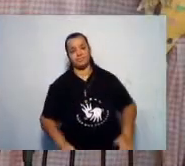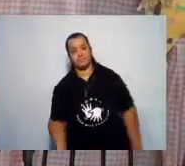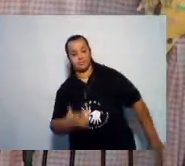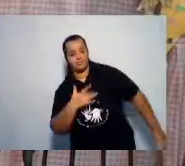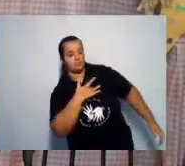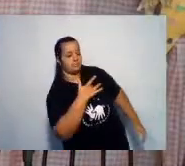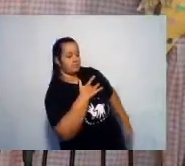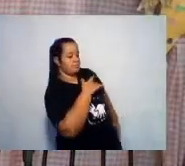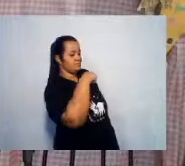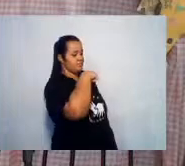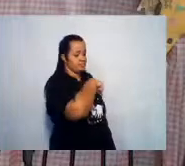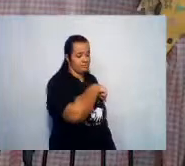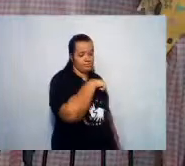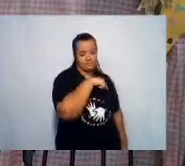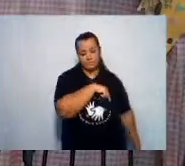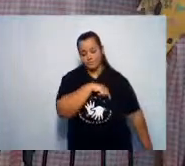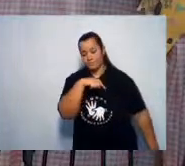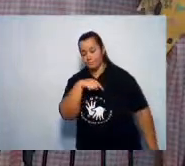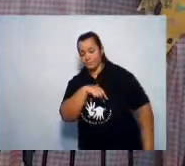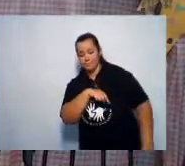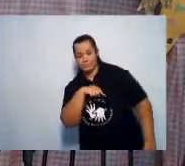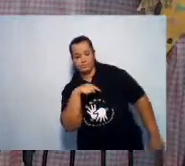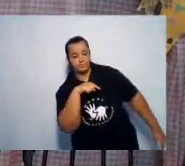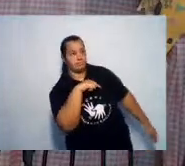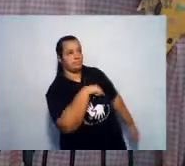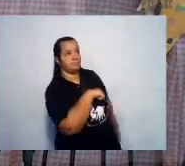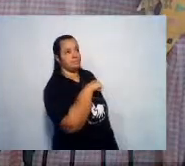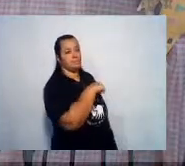das paixões que vem de dentro,